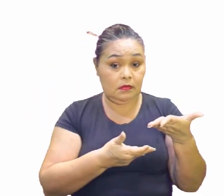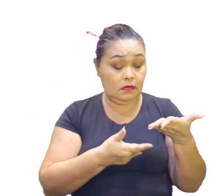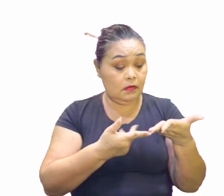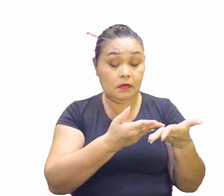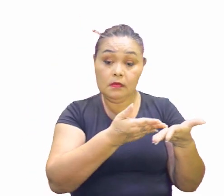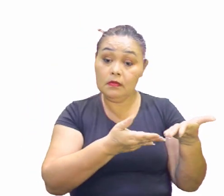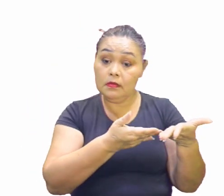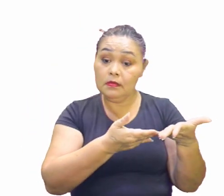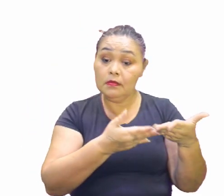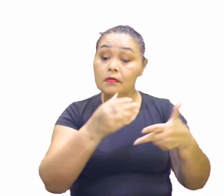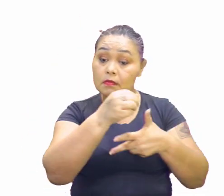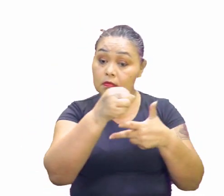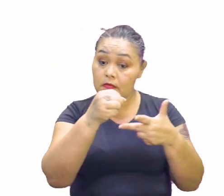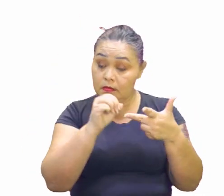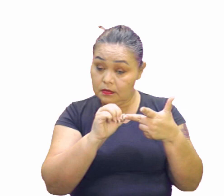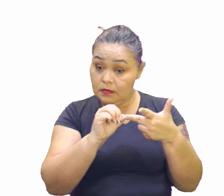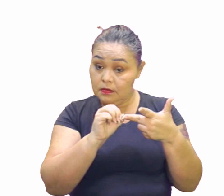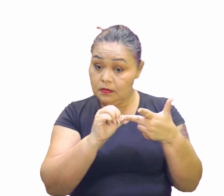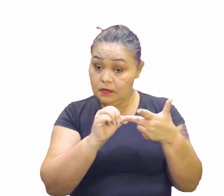citada no Enem